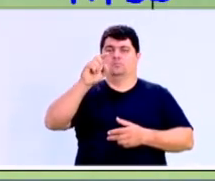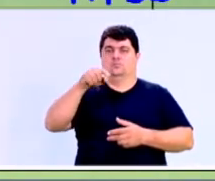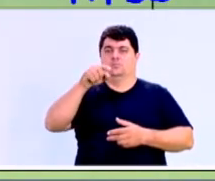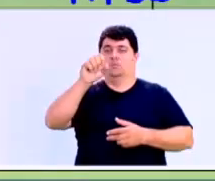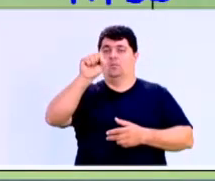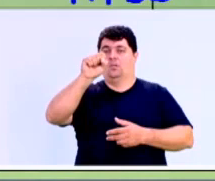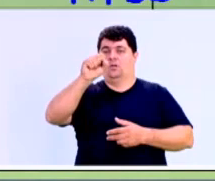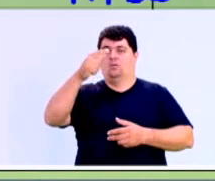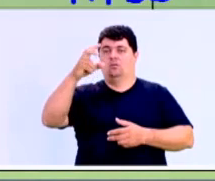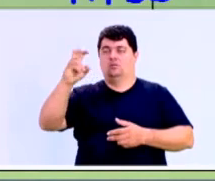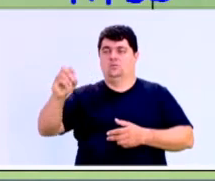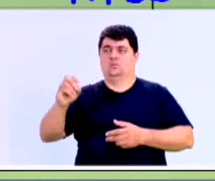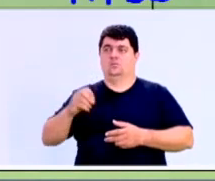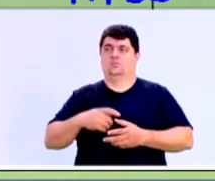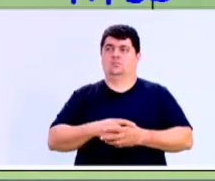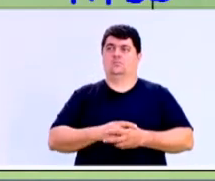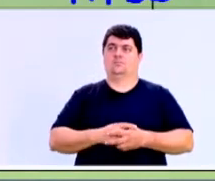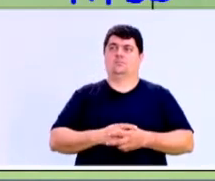75.850.